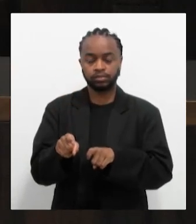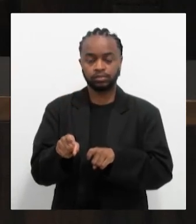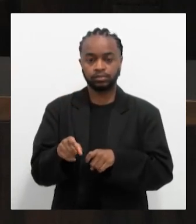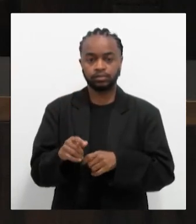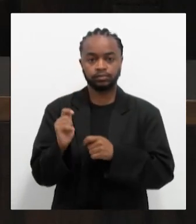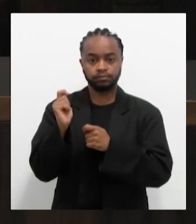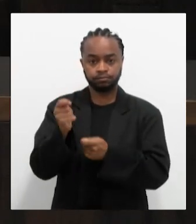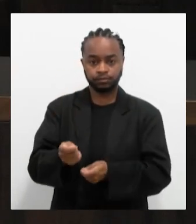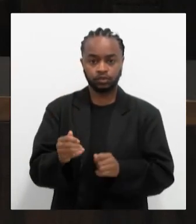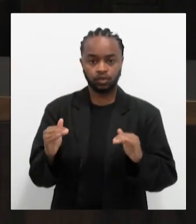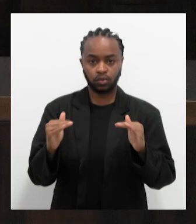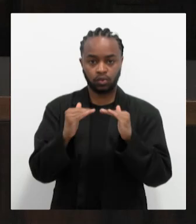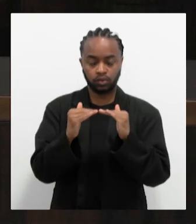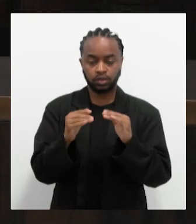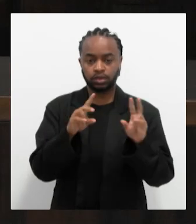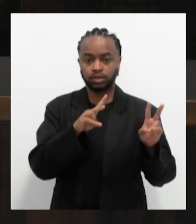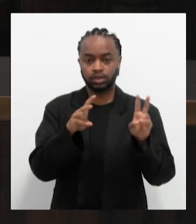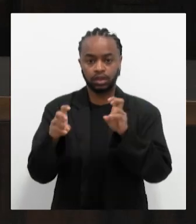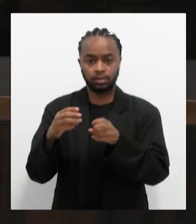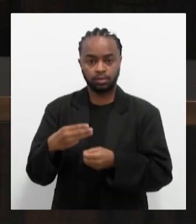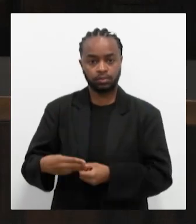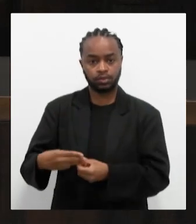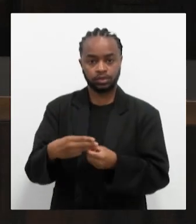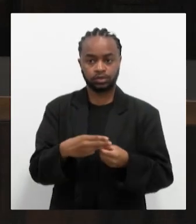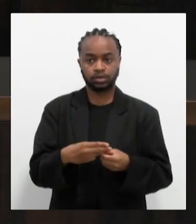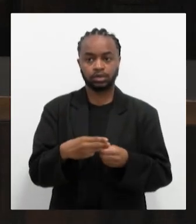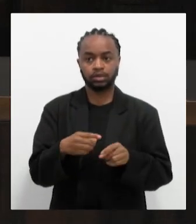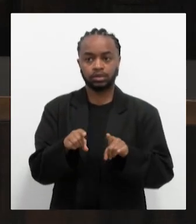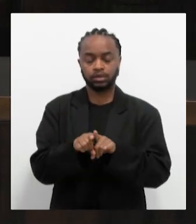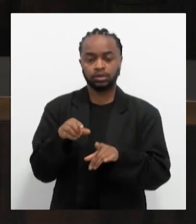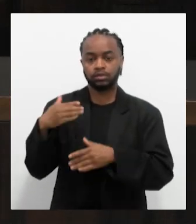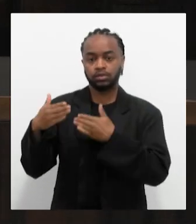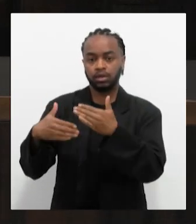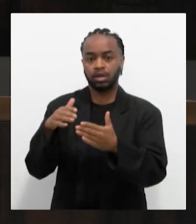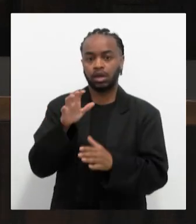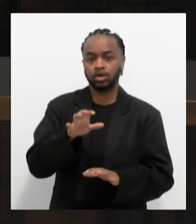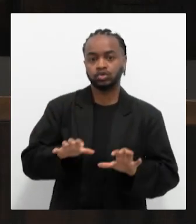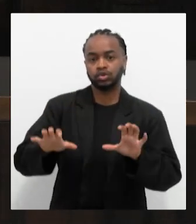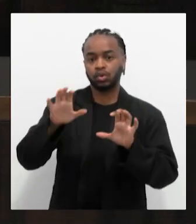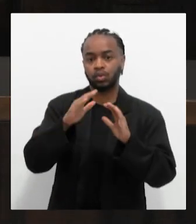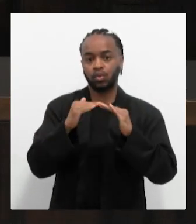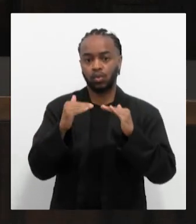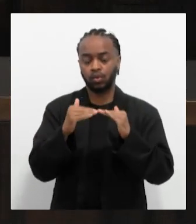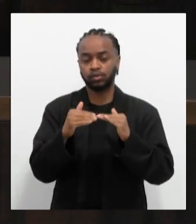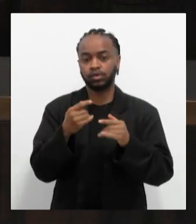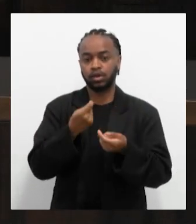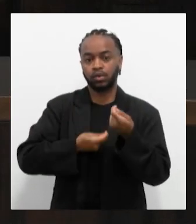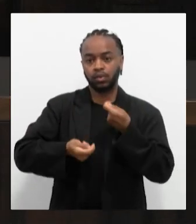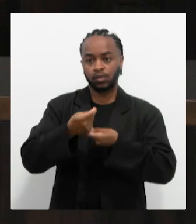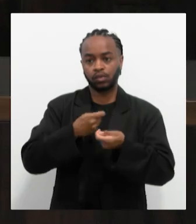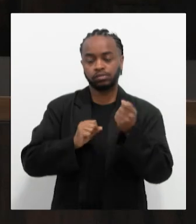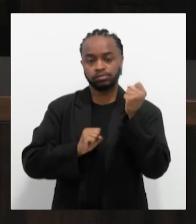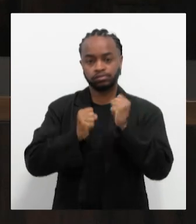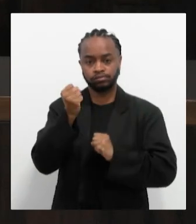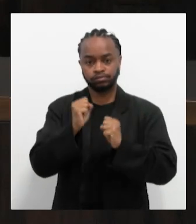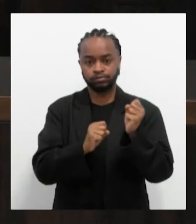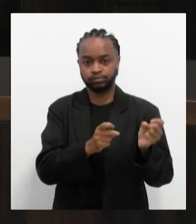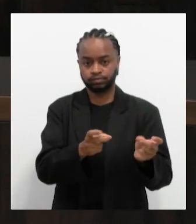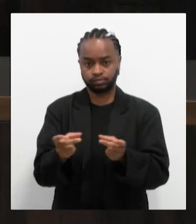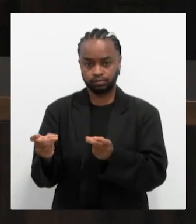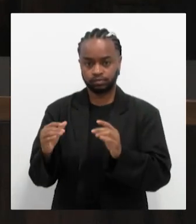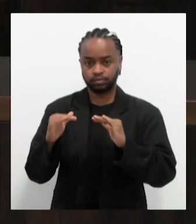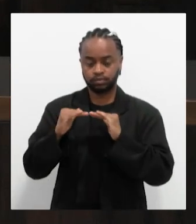Pesqueira, favorável, de Assuntos Municipais e Desenvolvimento Regional, favorável, de Economia, Indústria e